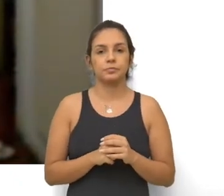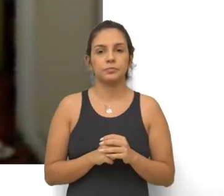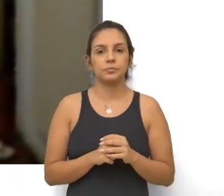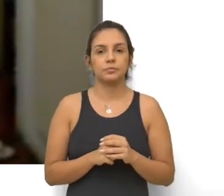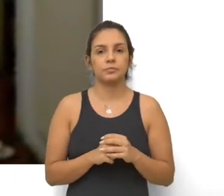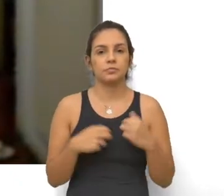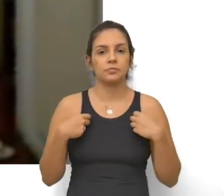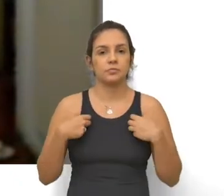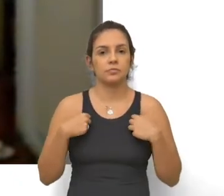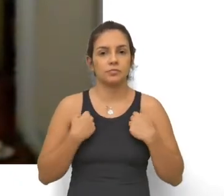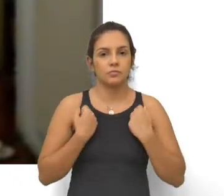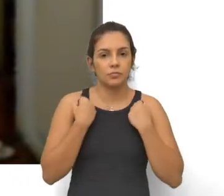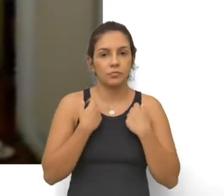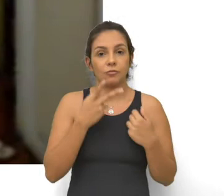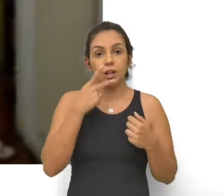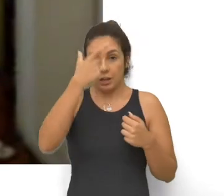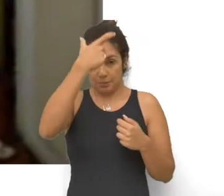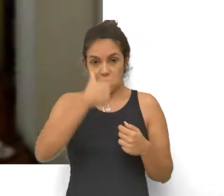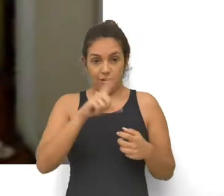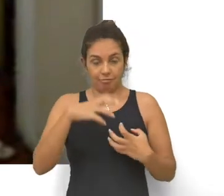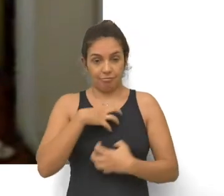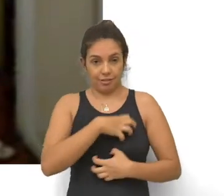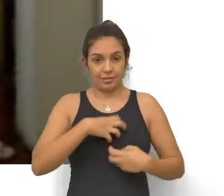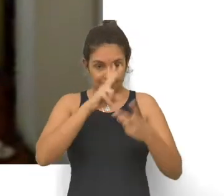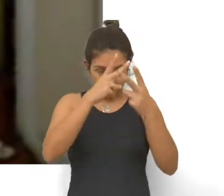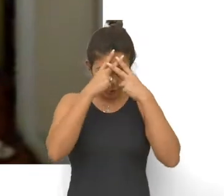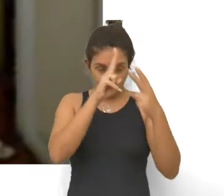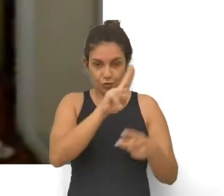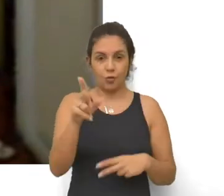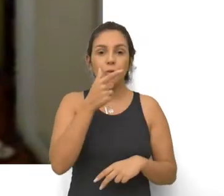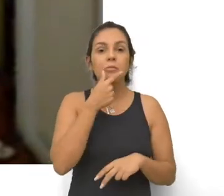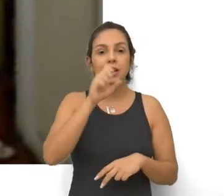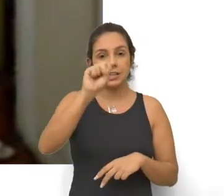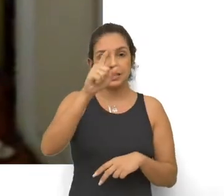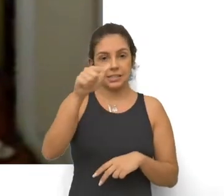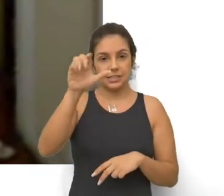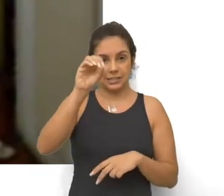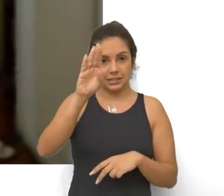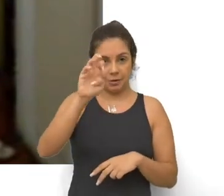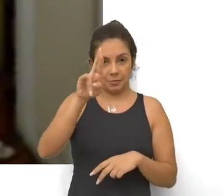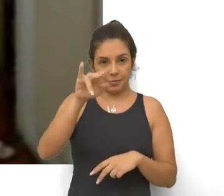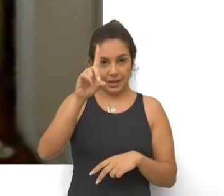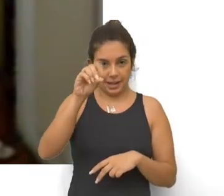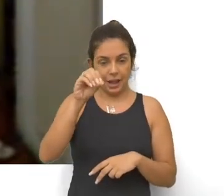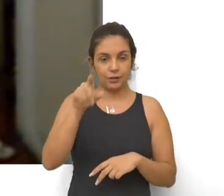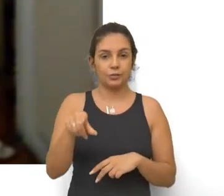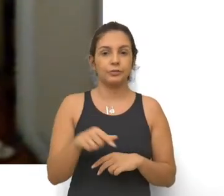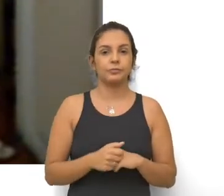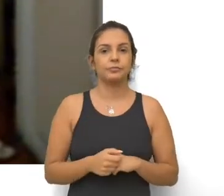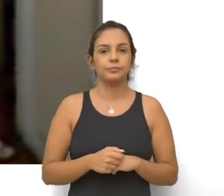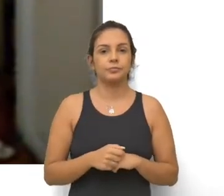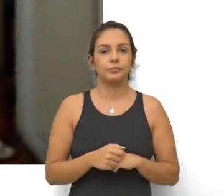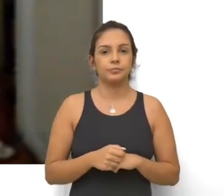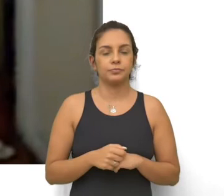o personagem pode ser ressentido? E é o São Bernardo. O São Bernardo é muito interessante, porque o